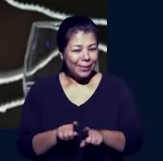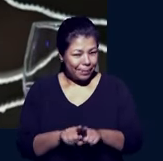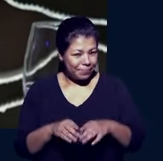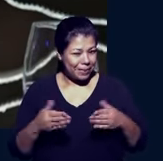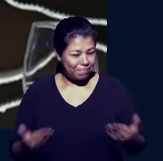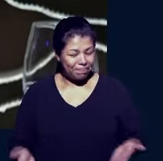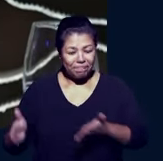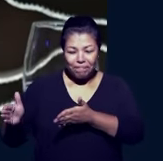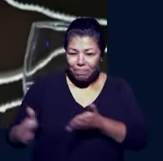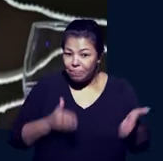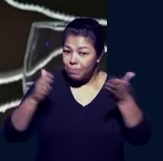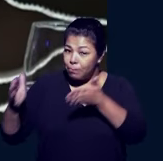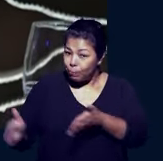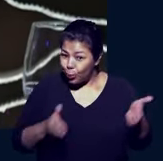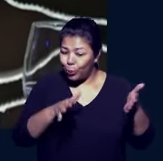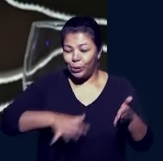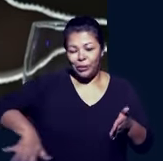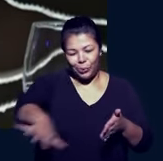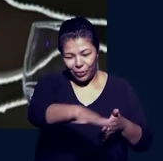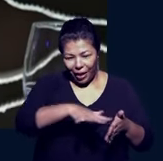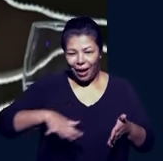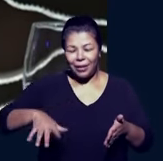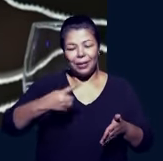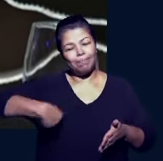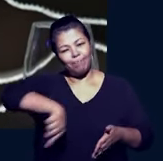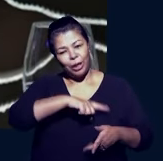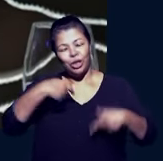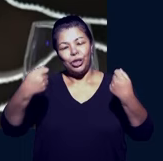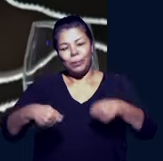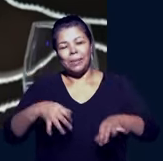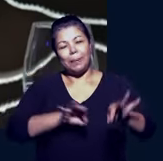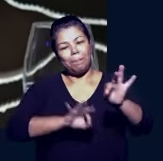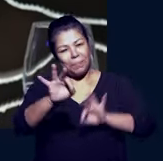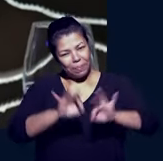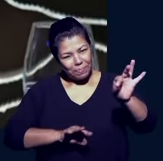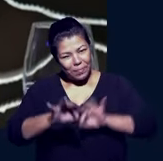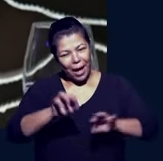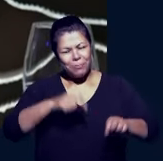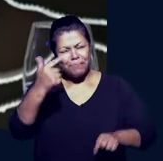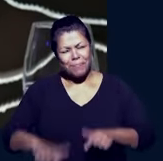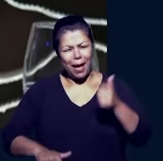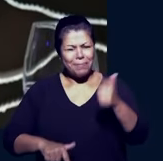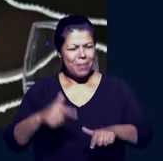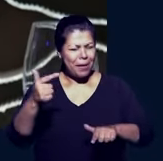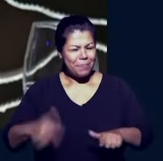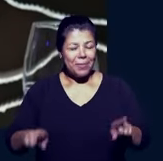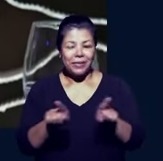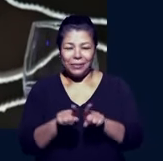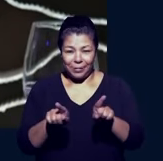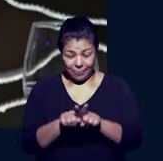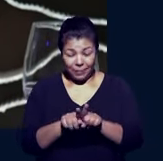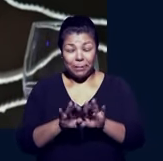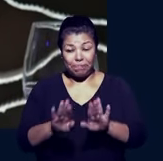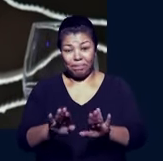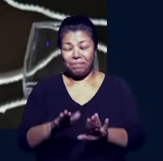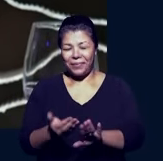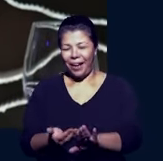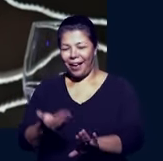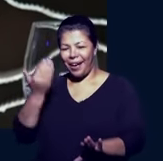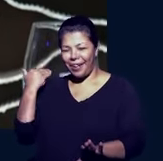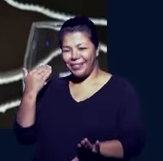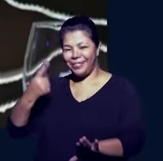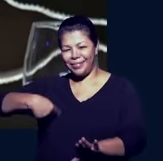certeza precisa nós precisamos de infraestrutura cada vez mais né hoje nós temos quando a gente falava no